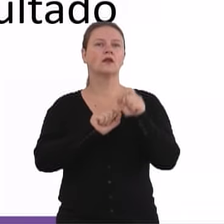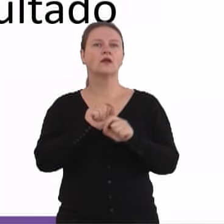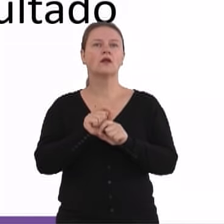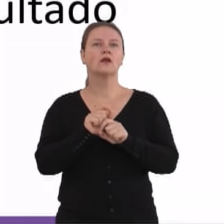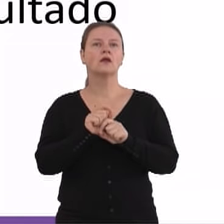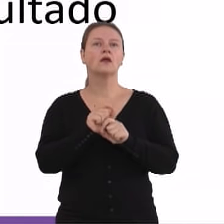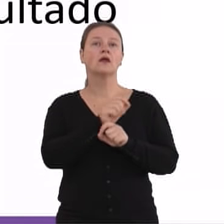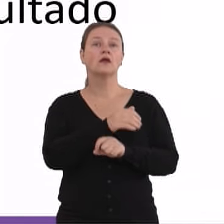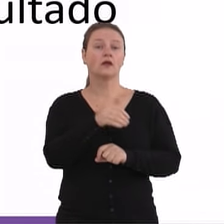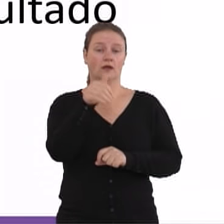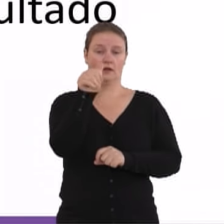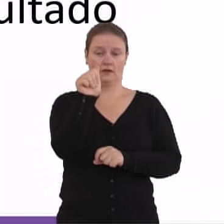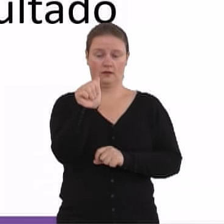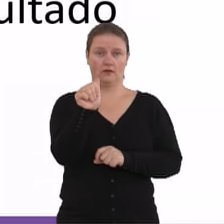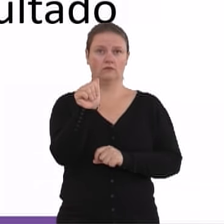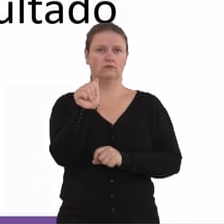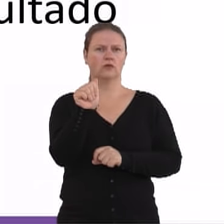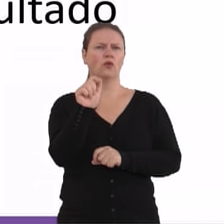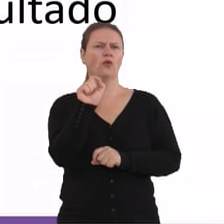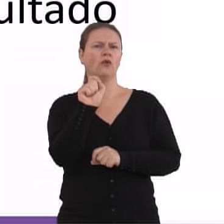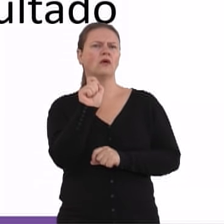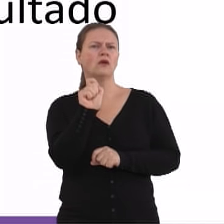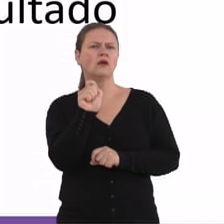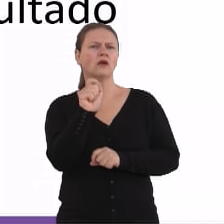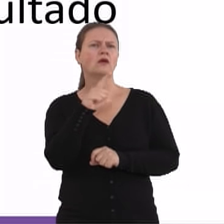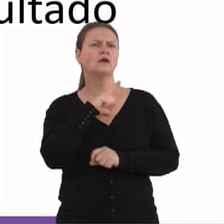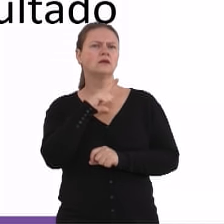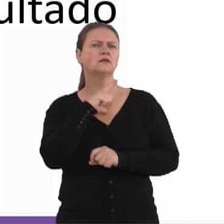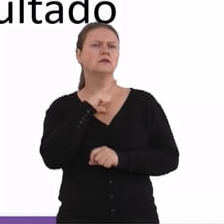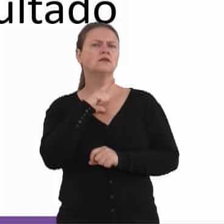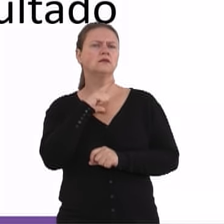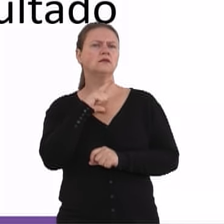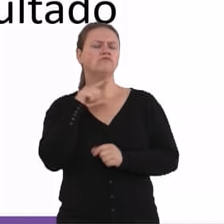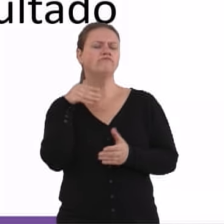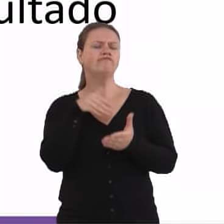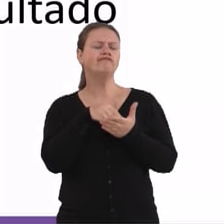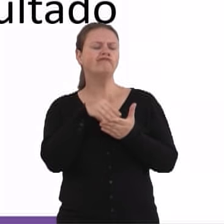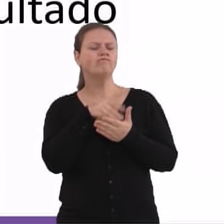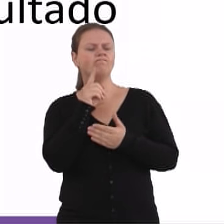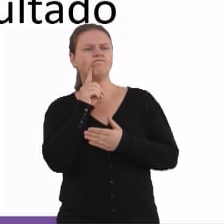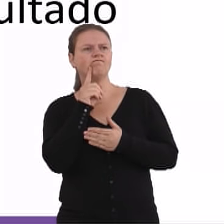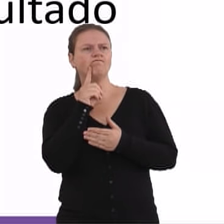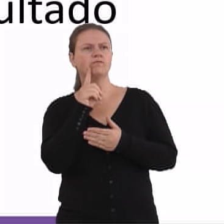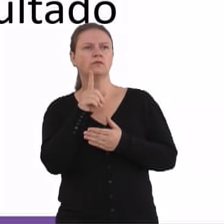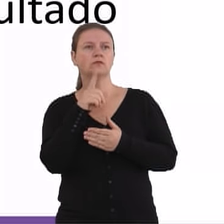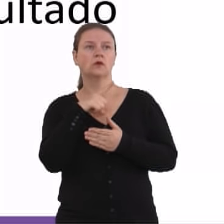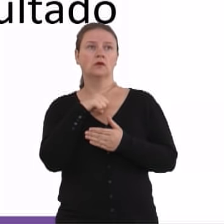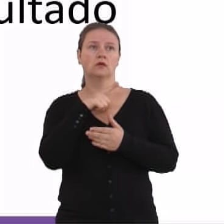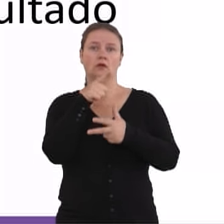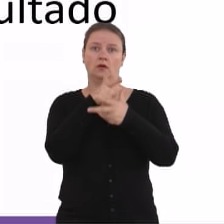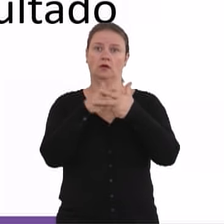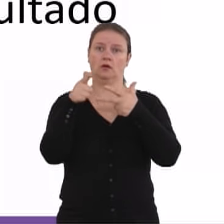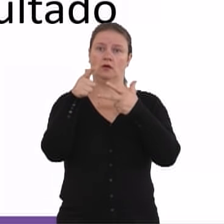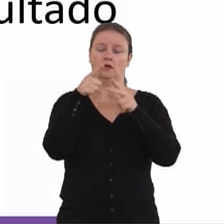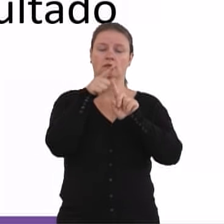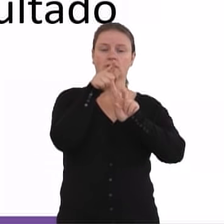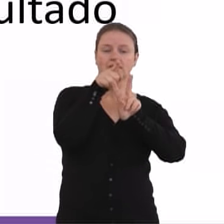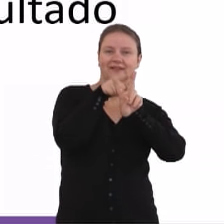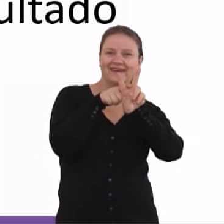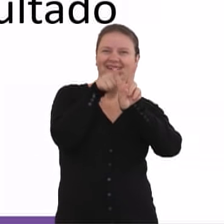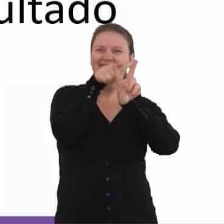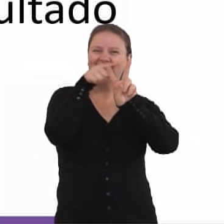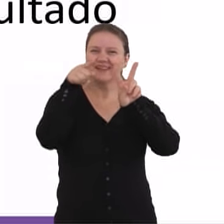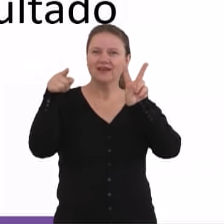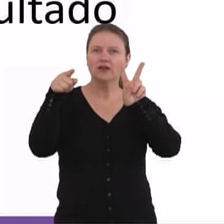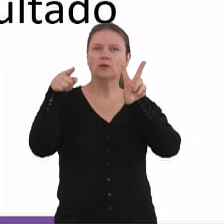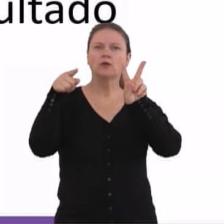reais. Há restrição, né? O que eu acabei de falar para vocês. A raiz quadrada de um número negativo, por exemplo, não